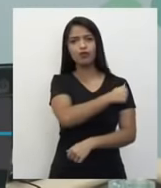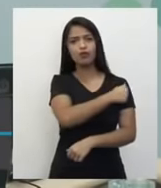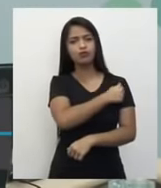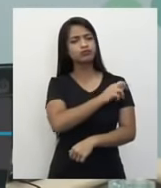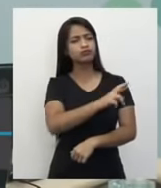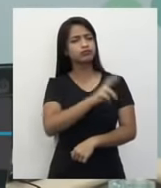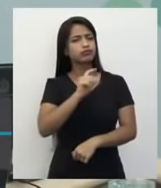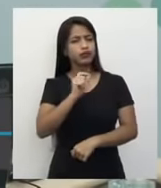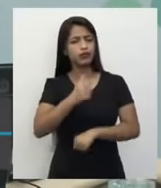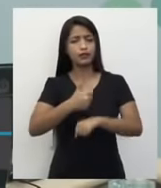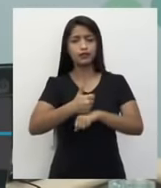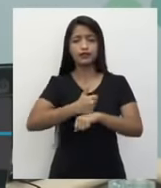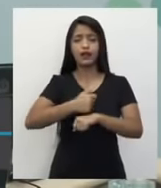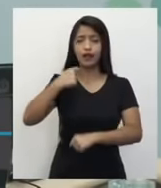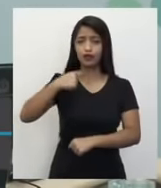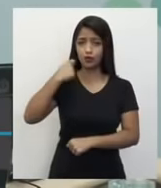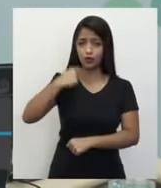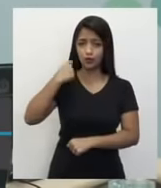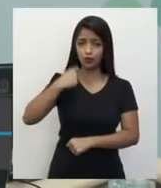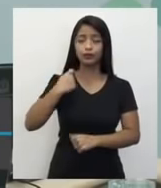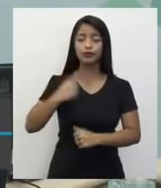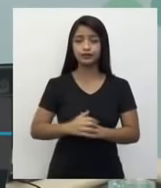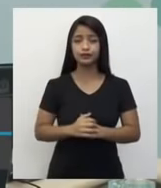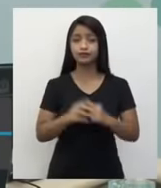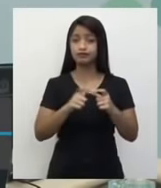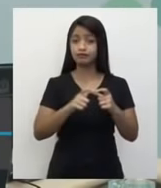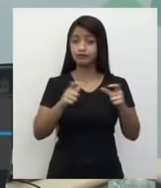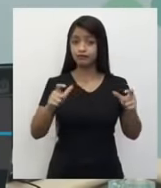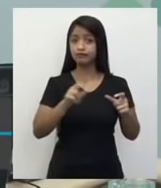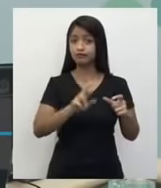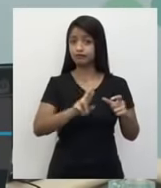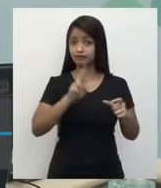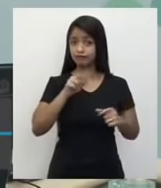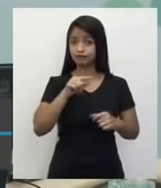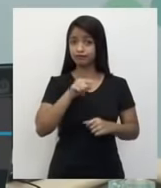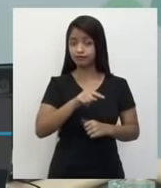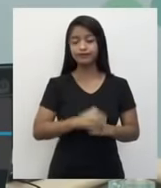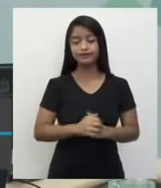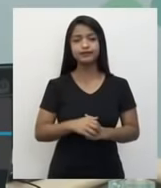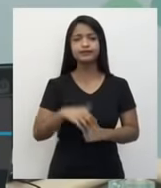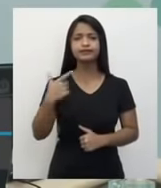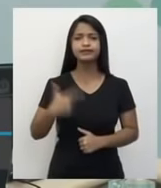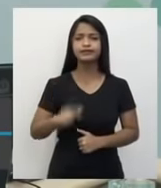de ator, né? Essa foi a que a grande maioria citou aqui. Nós temos também,